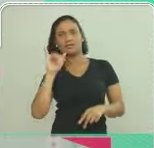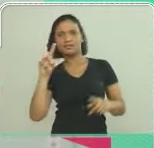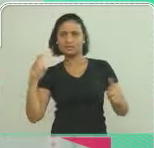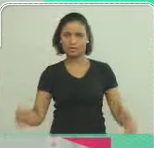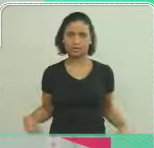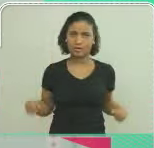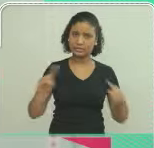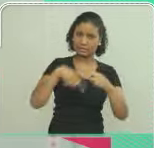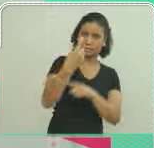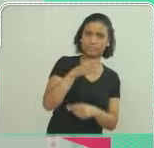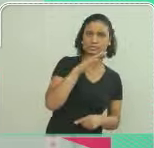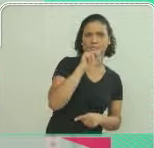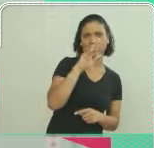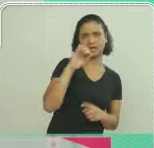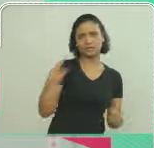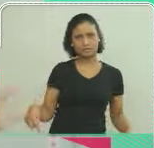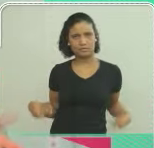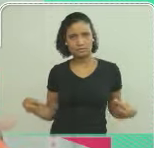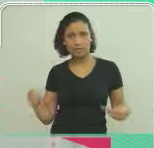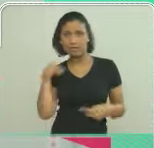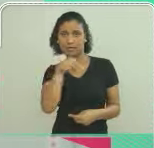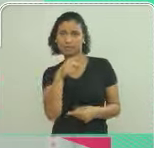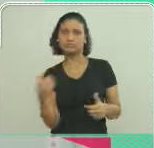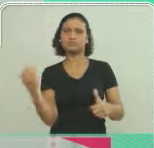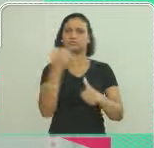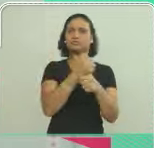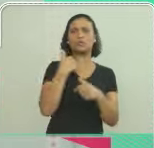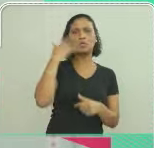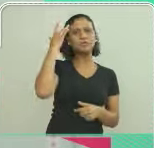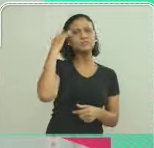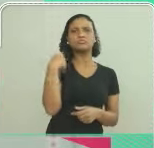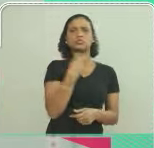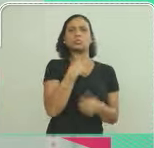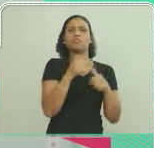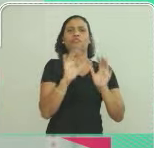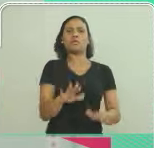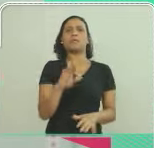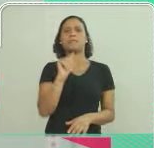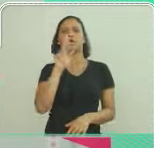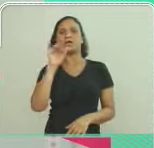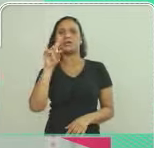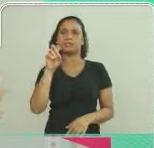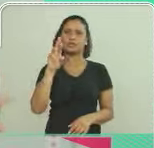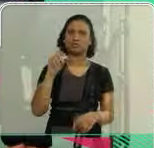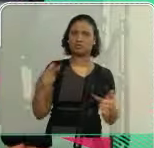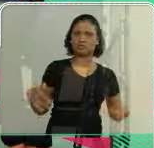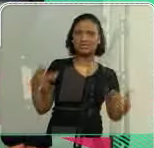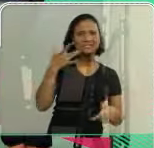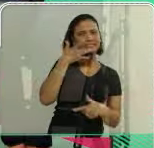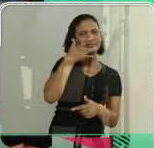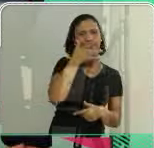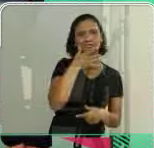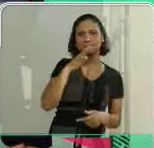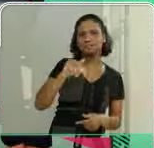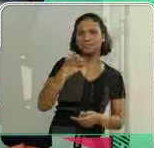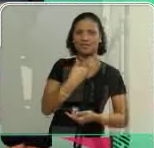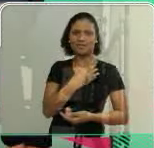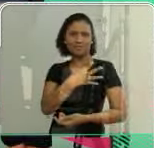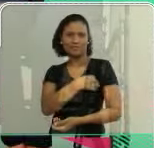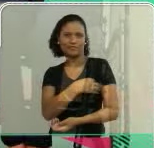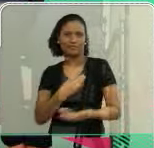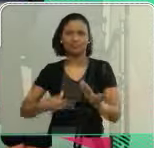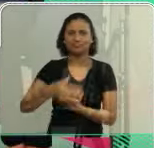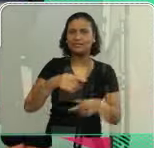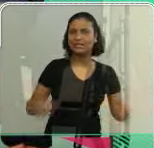não podia ficar só no Maria de Rodas. Aí, delícias e desafios na maternidade de mulheres cadeirantes, porque realmente fala sobre isso. São delícias,